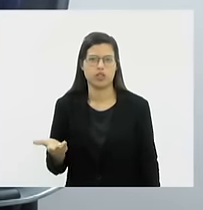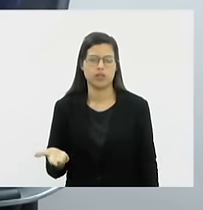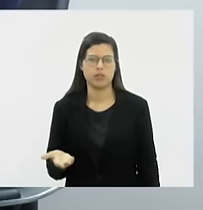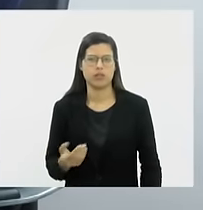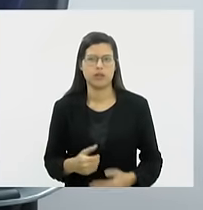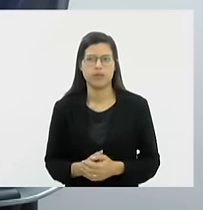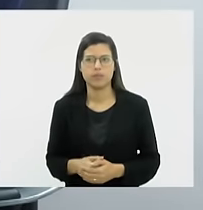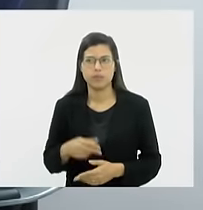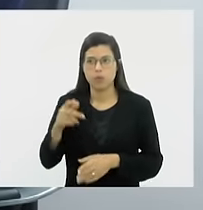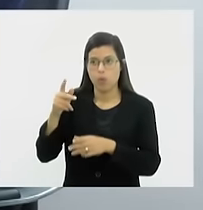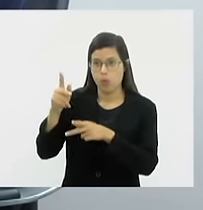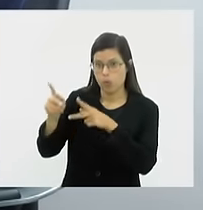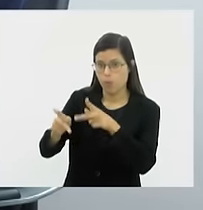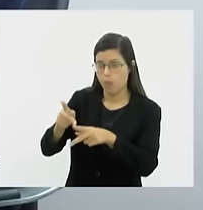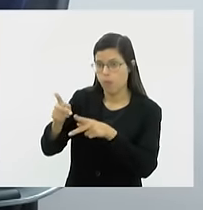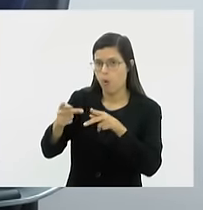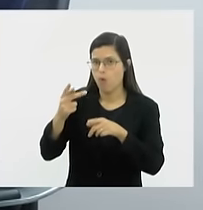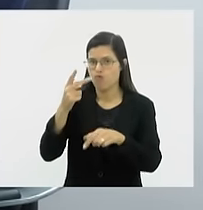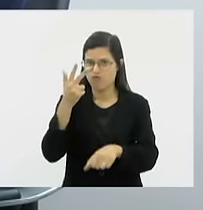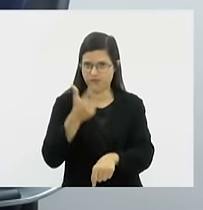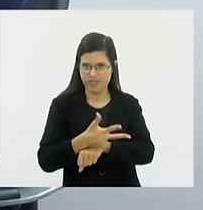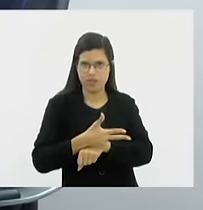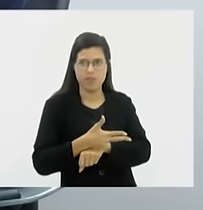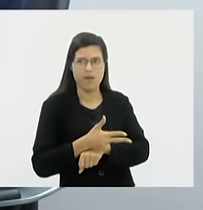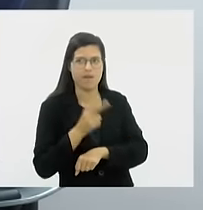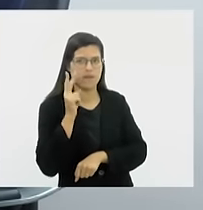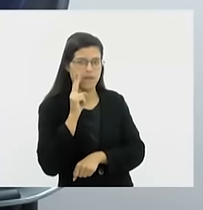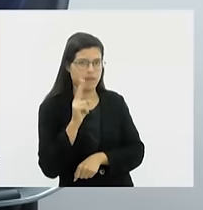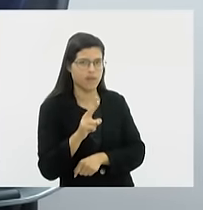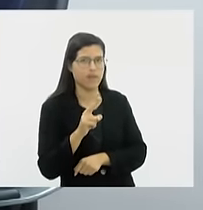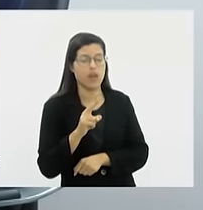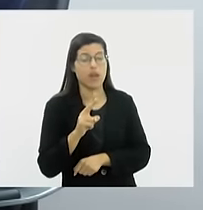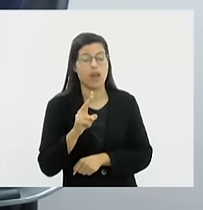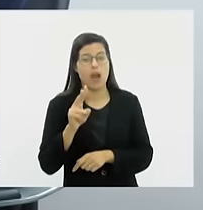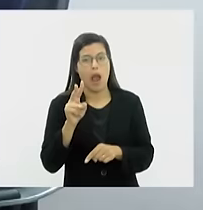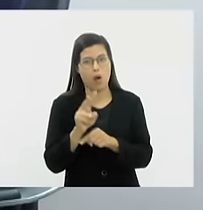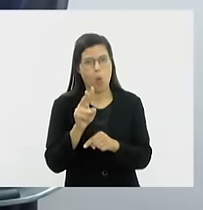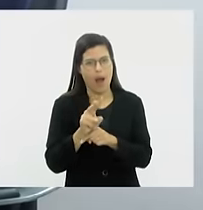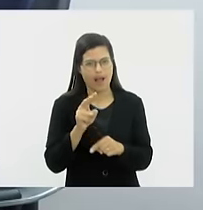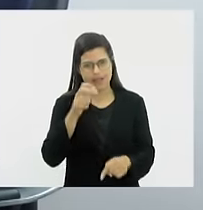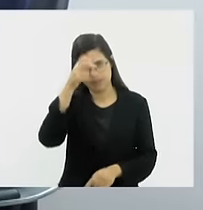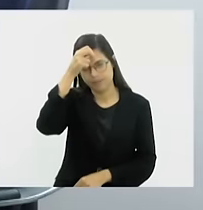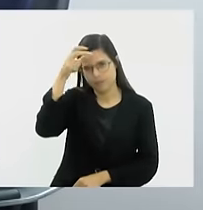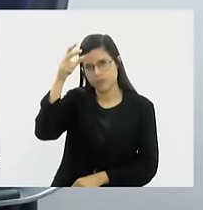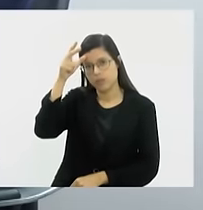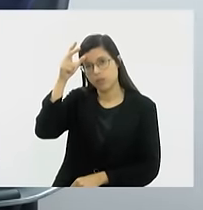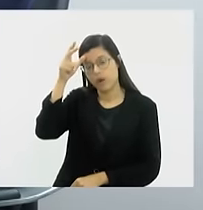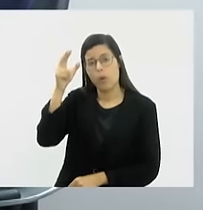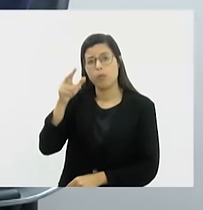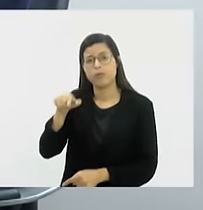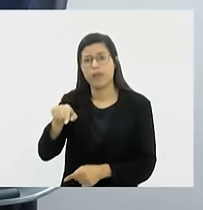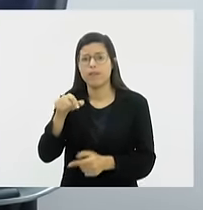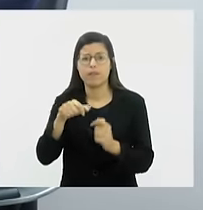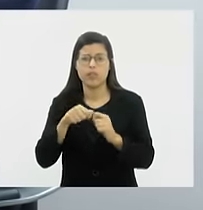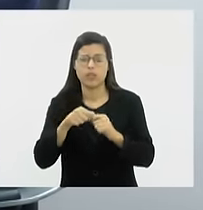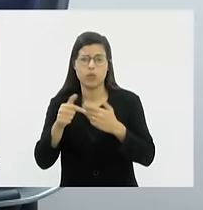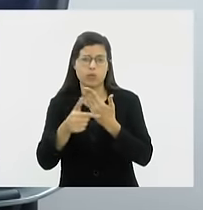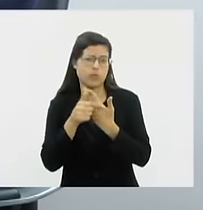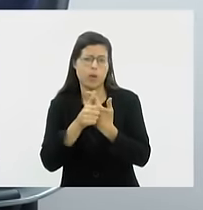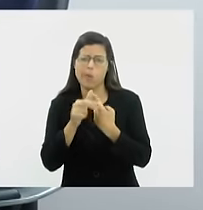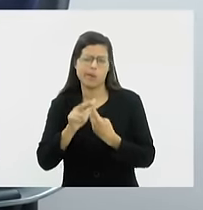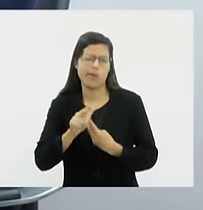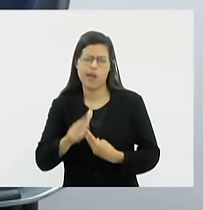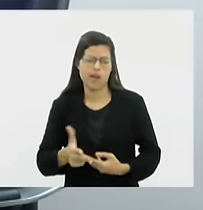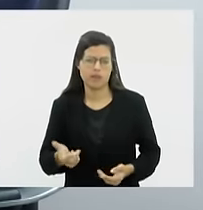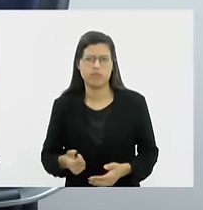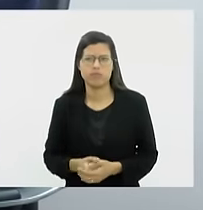o cidadão filma essa operação, claro, vê a Guarda Municipal, que mais uma vez está em desvio de função. Eu já falei em inúmeros